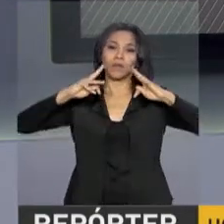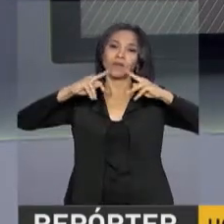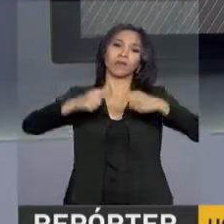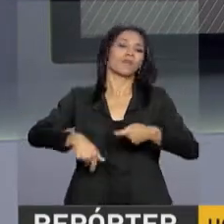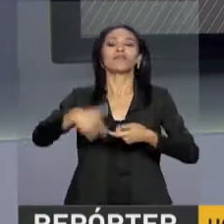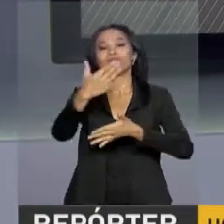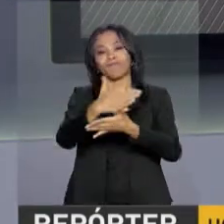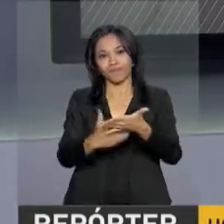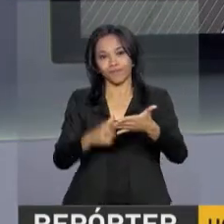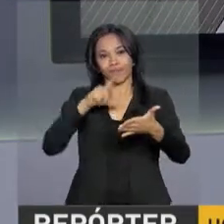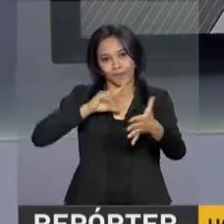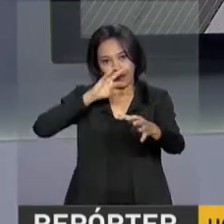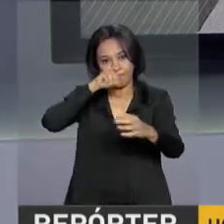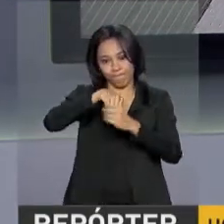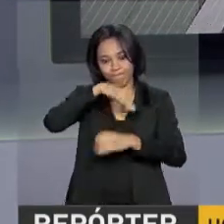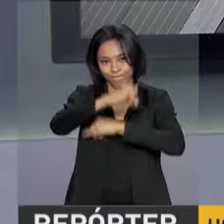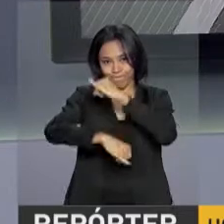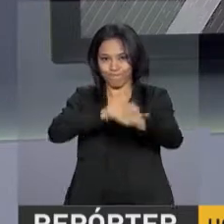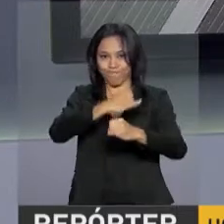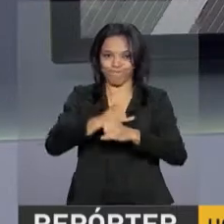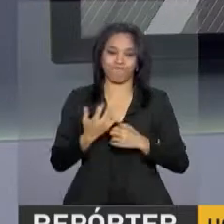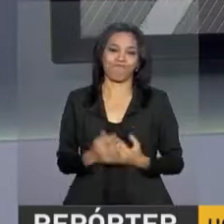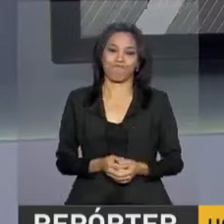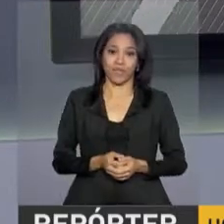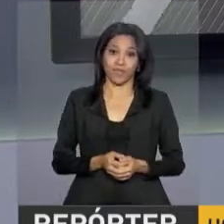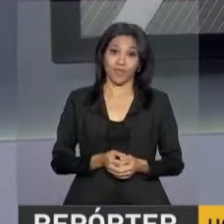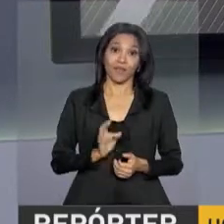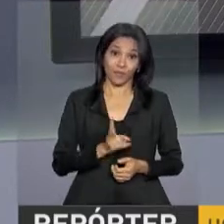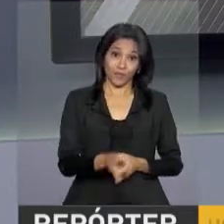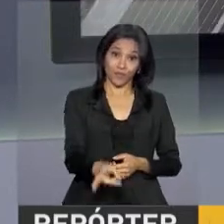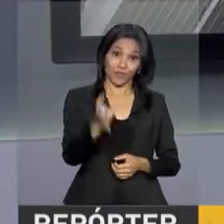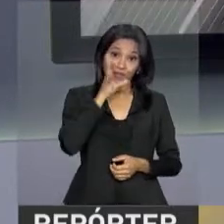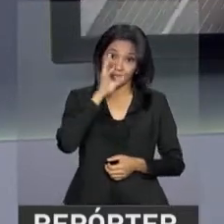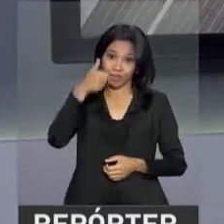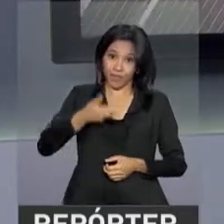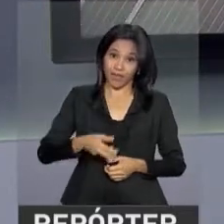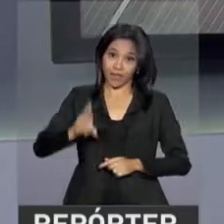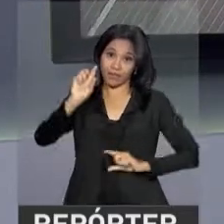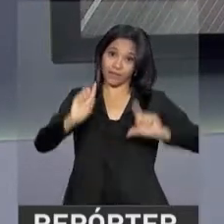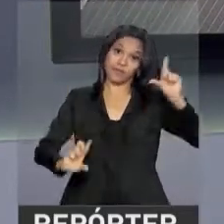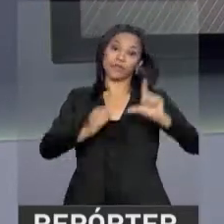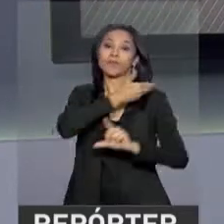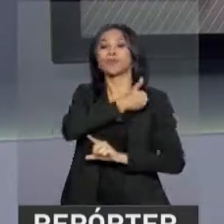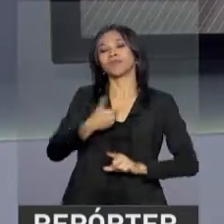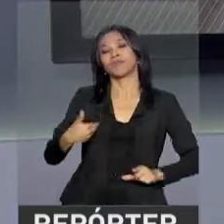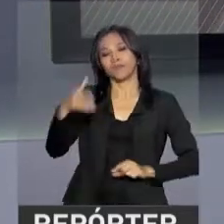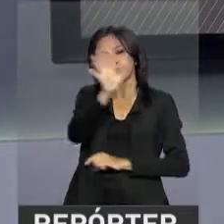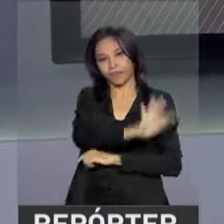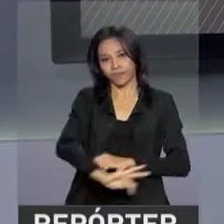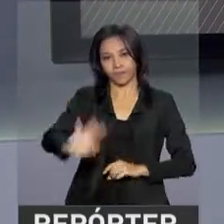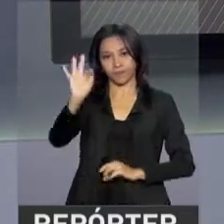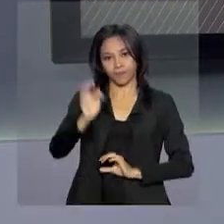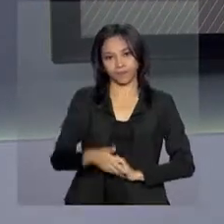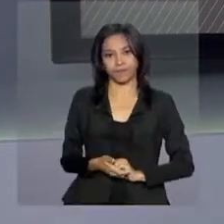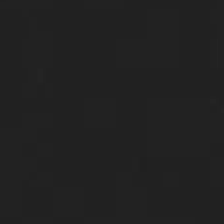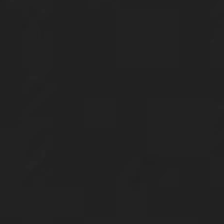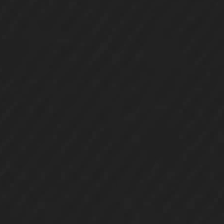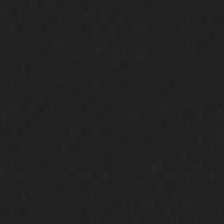também está na página da nbr na internet continue com a gente na nbr a tv do governo federal